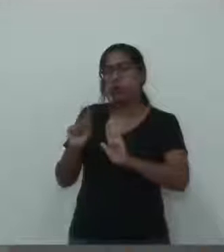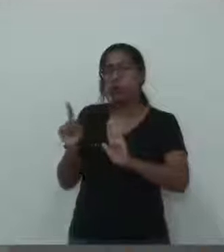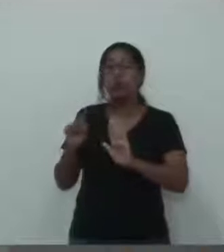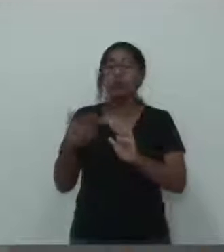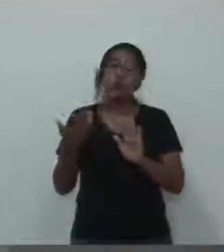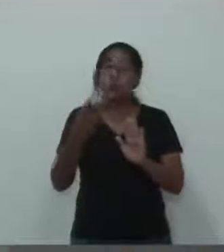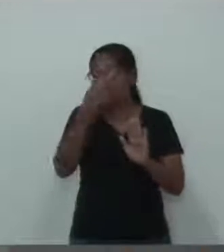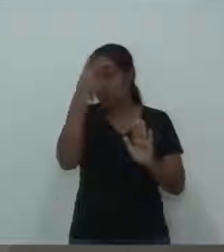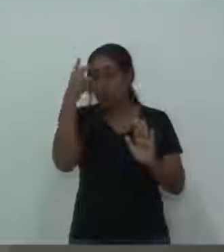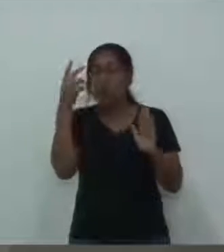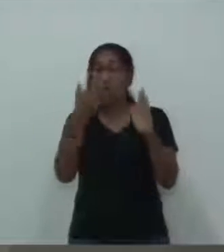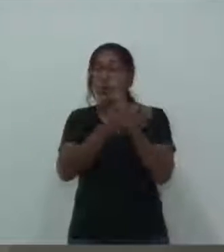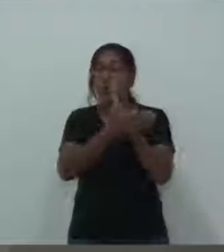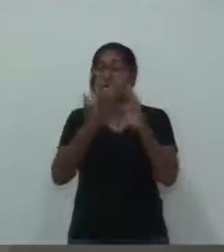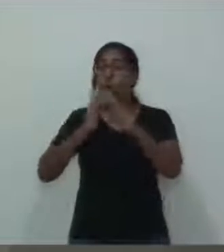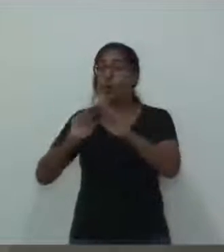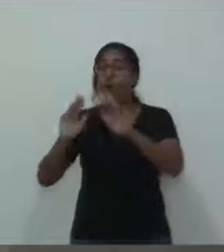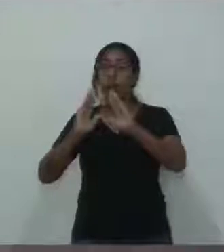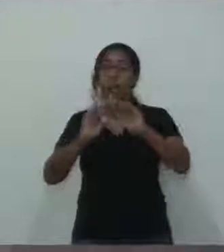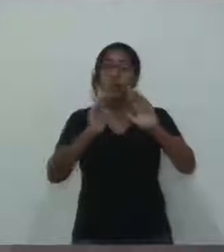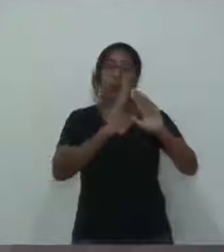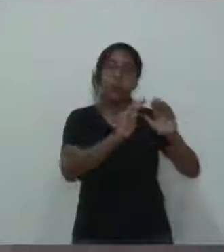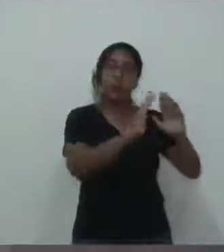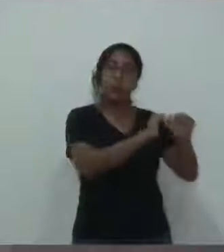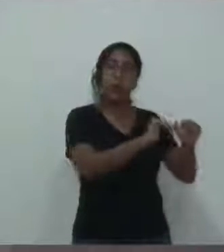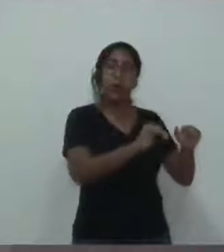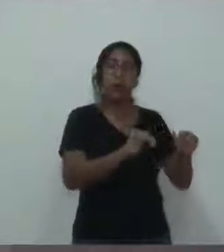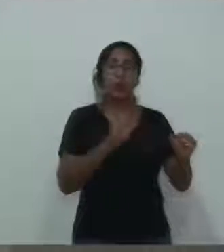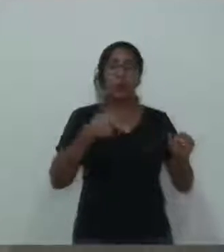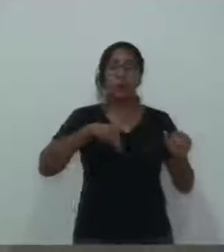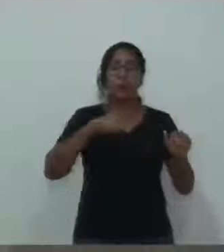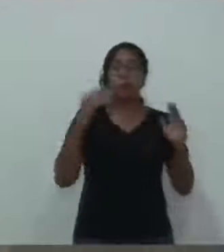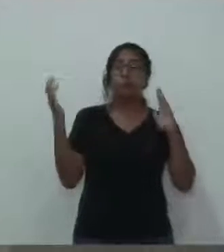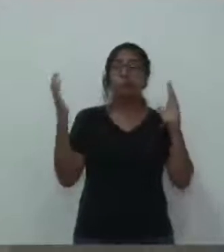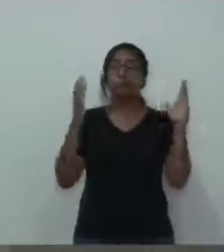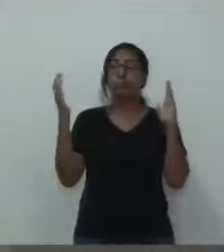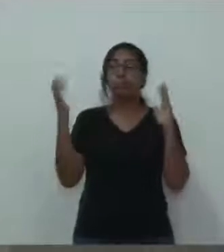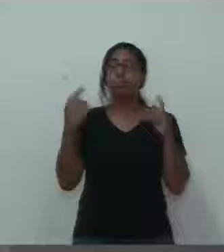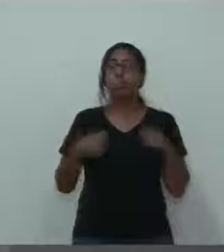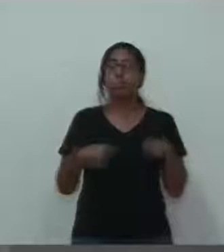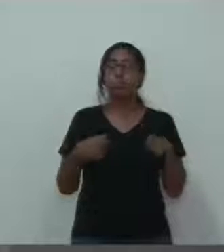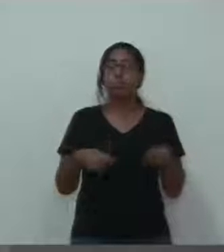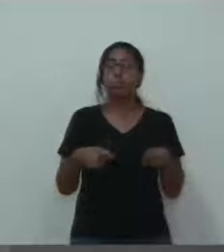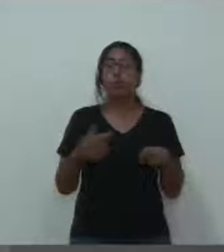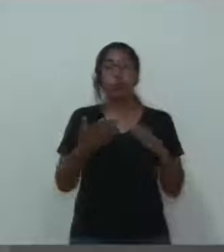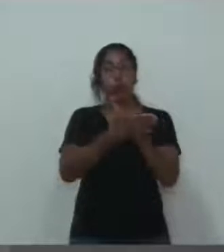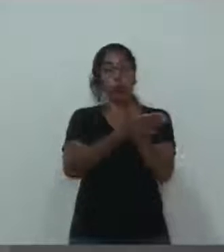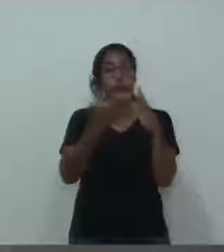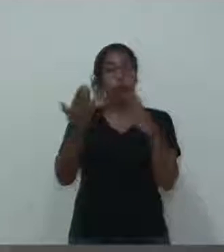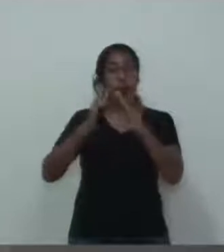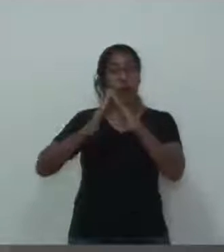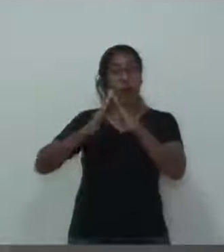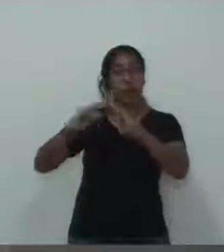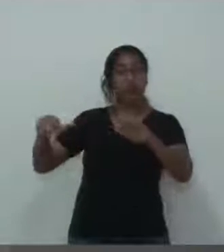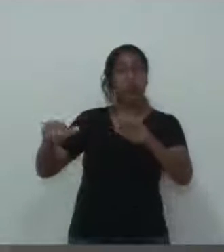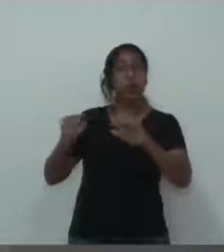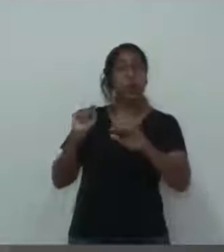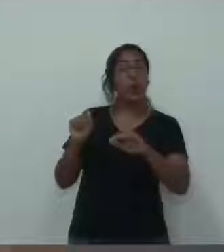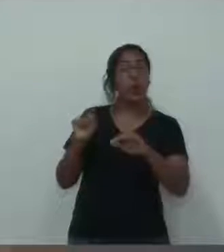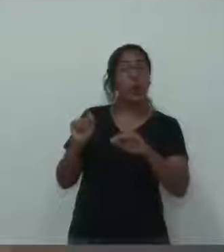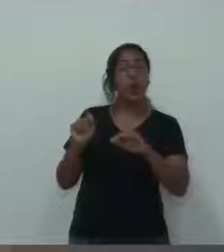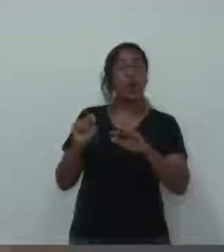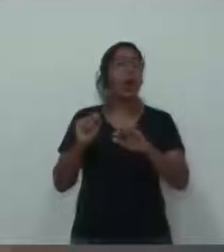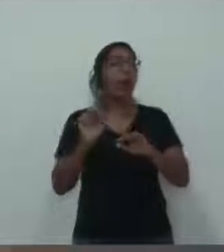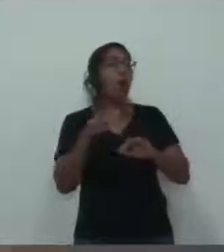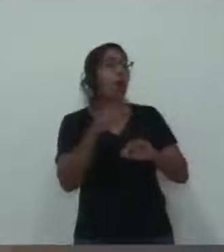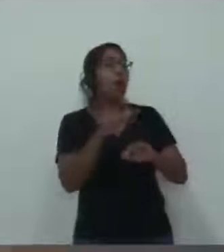pessoas, né? Como a gente procura ouvir todos os lados, ponderar e assim por diante. Eu tive pedidos, por exemplo, Ana, de pessoas que pediram para mim: